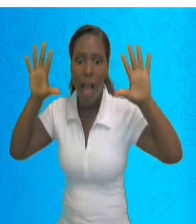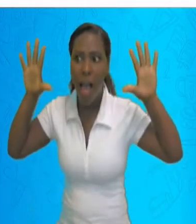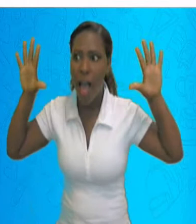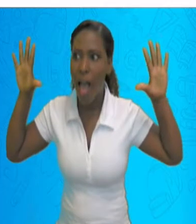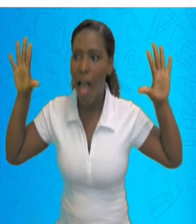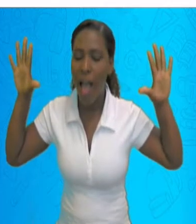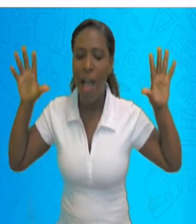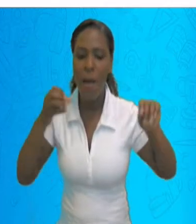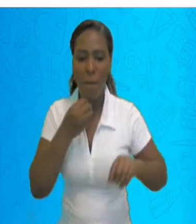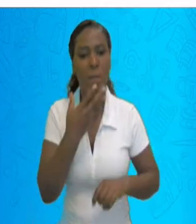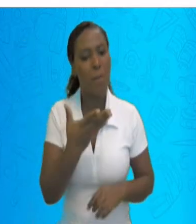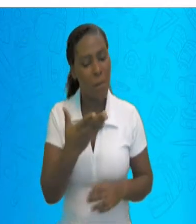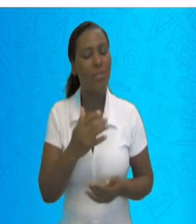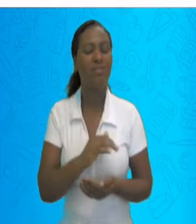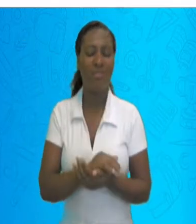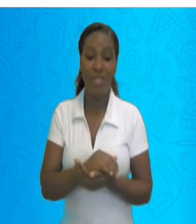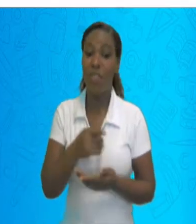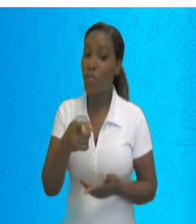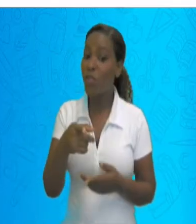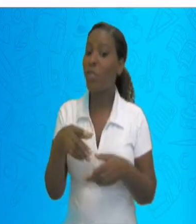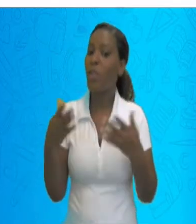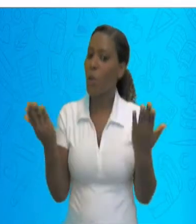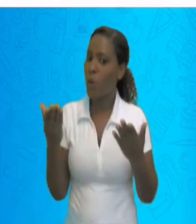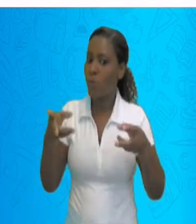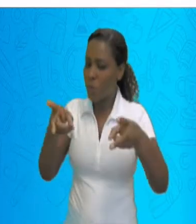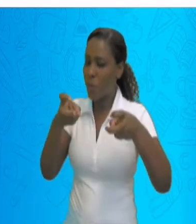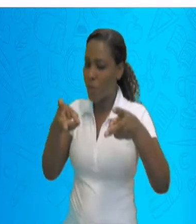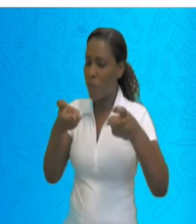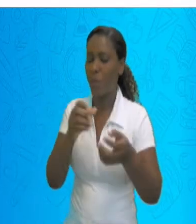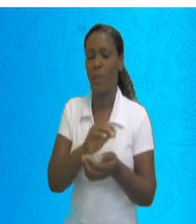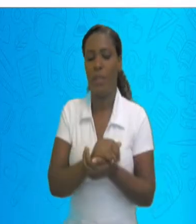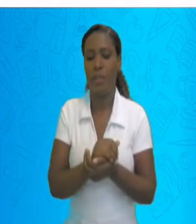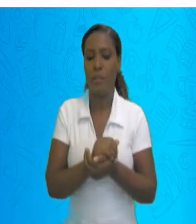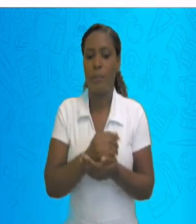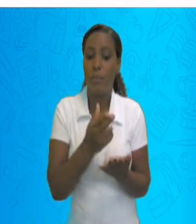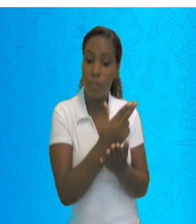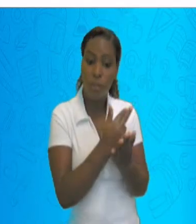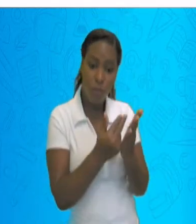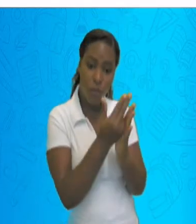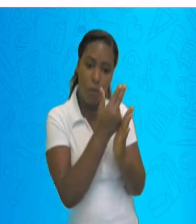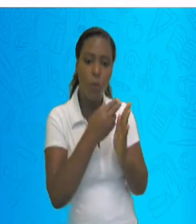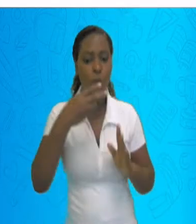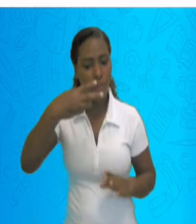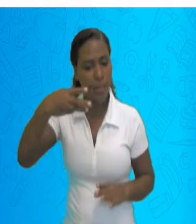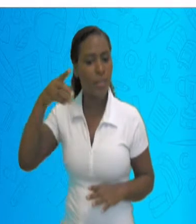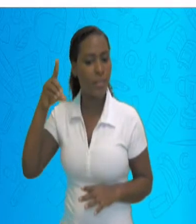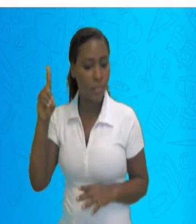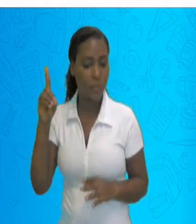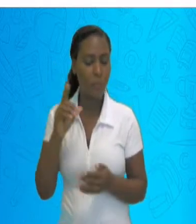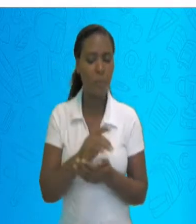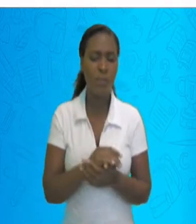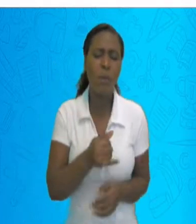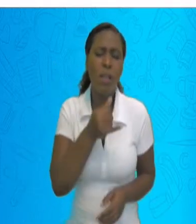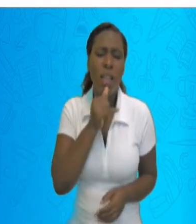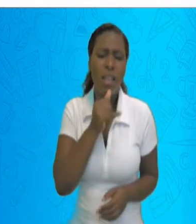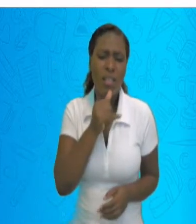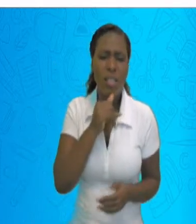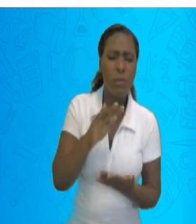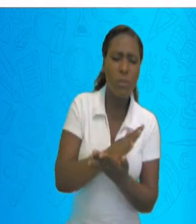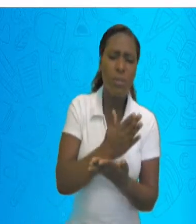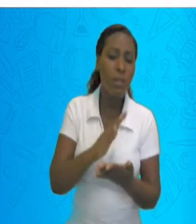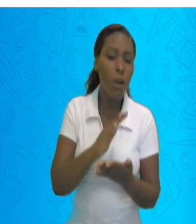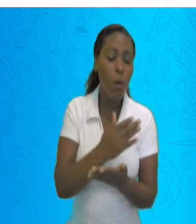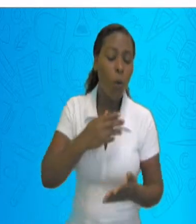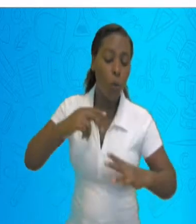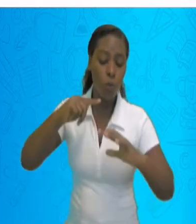dimensões. São exemplos de sólidos geométricos. Então, de todos os sólidos geométricos que nós vamos estudar, que nós